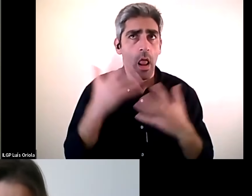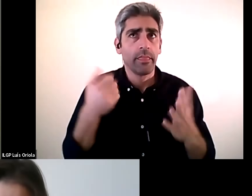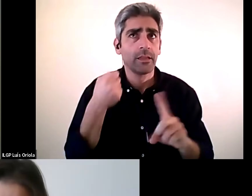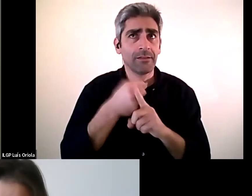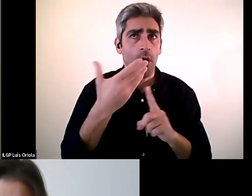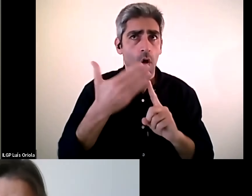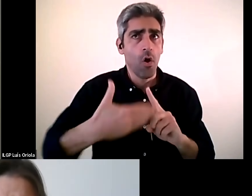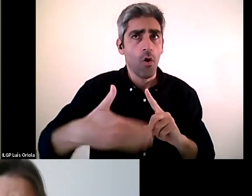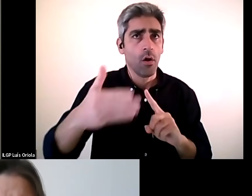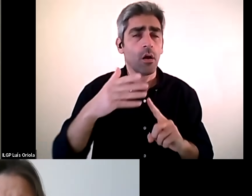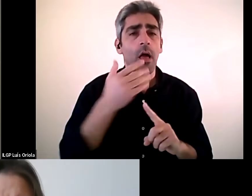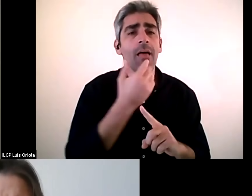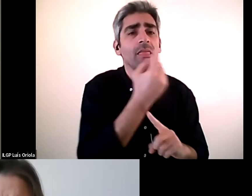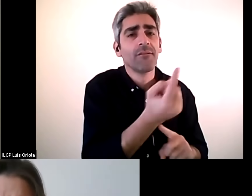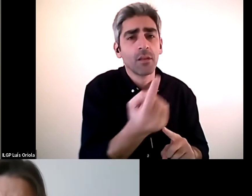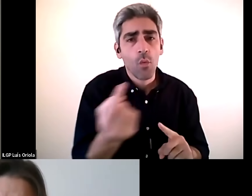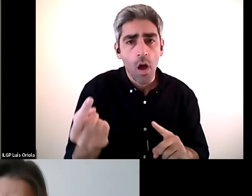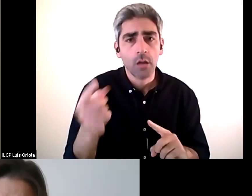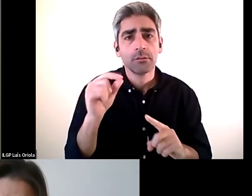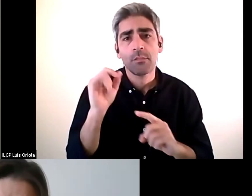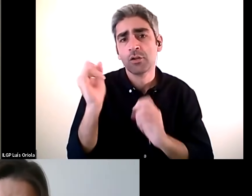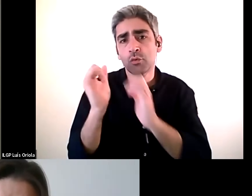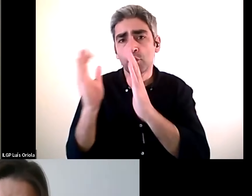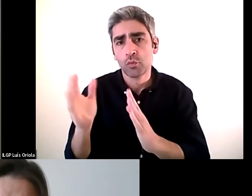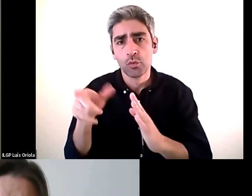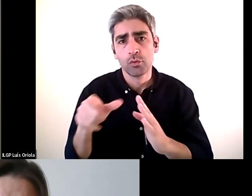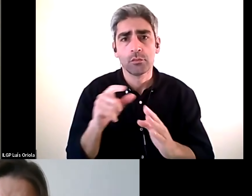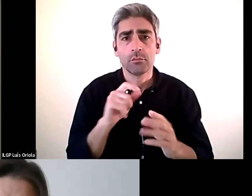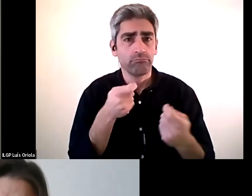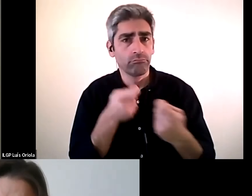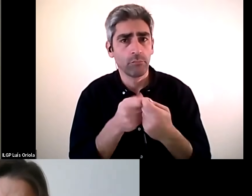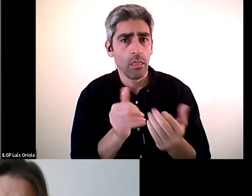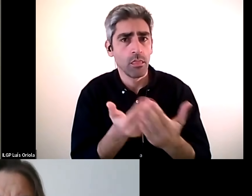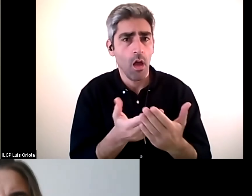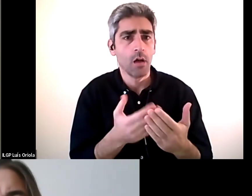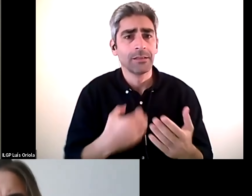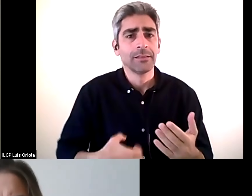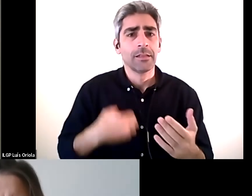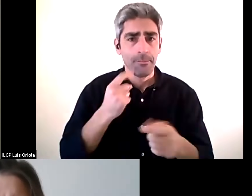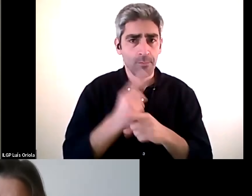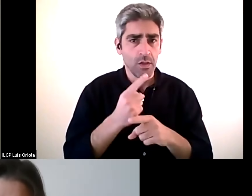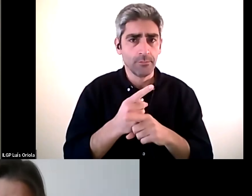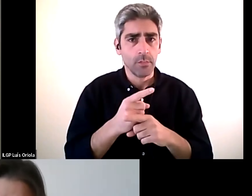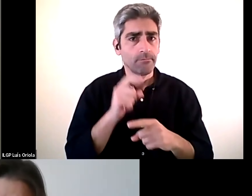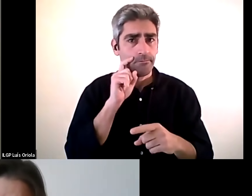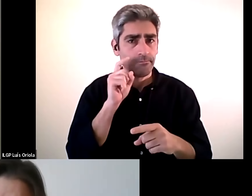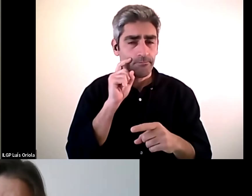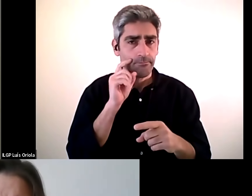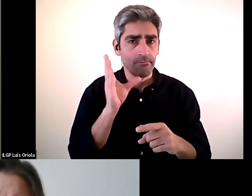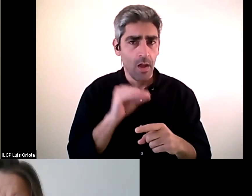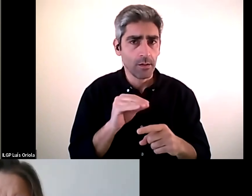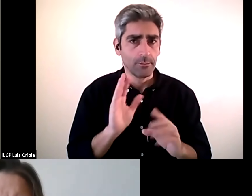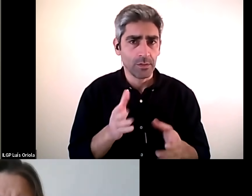condições individuais e da organização são proporcionadas para que as pessoas se sintam progressivamente mais seguras